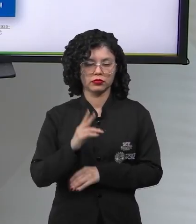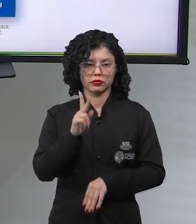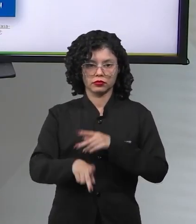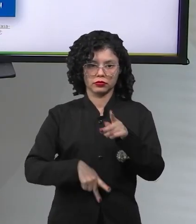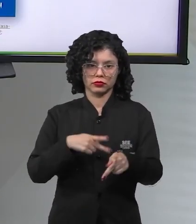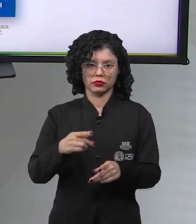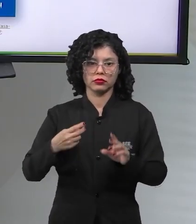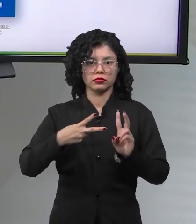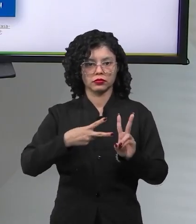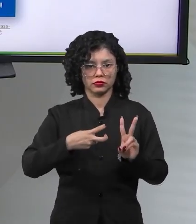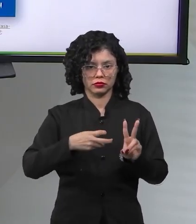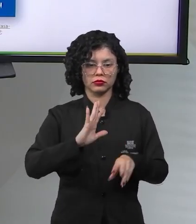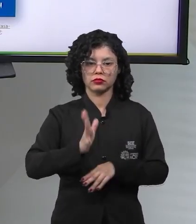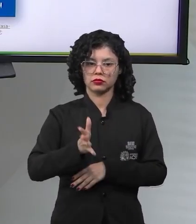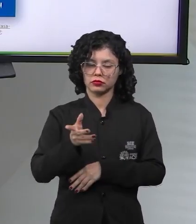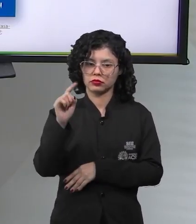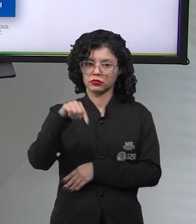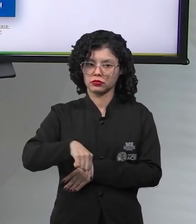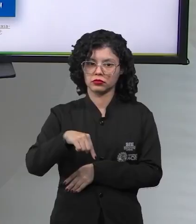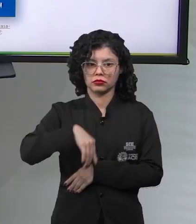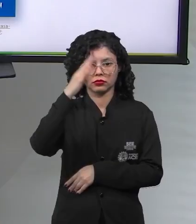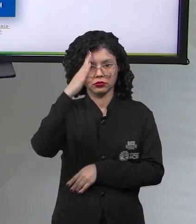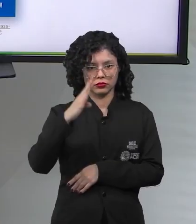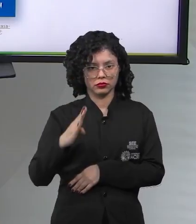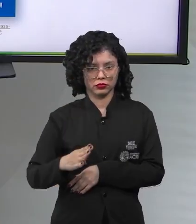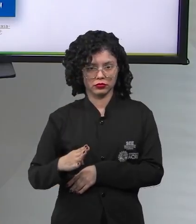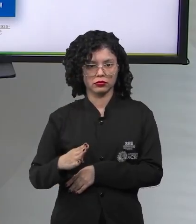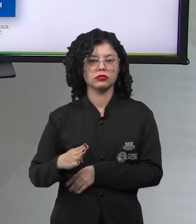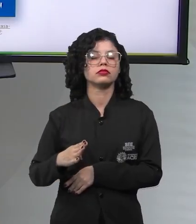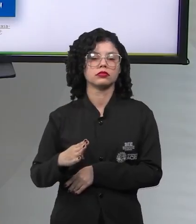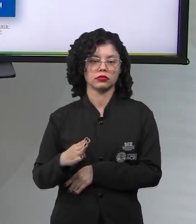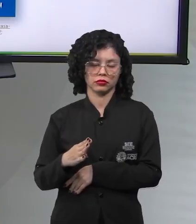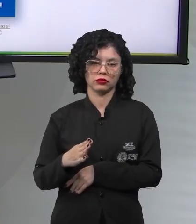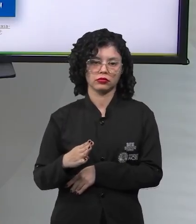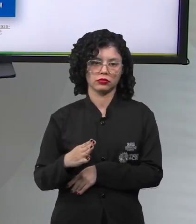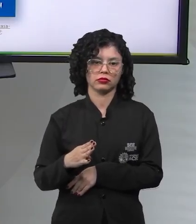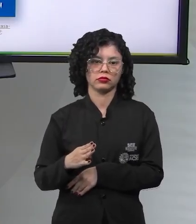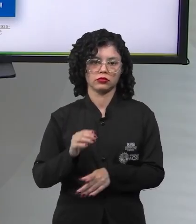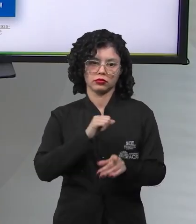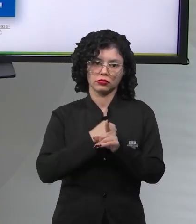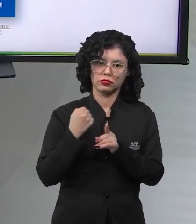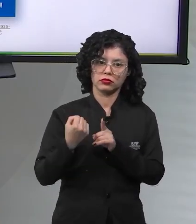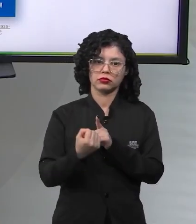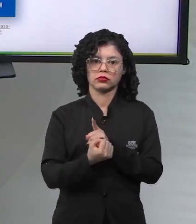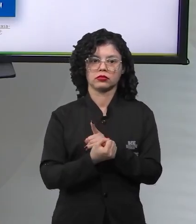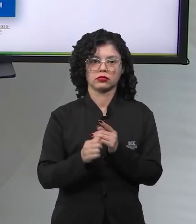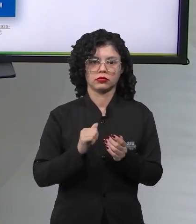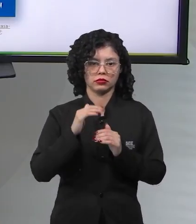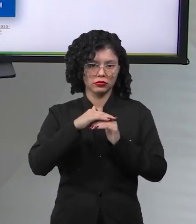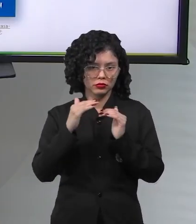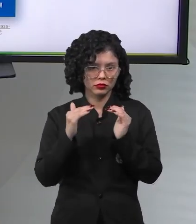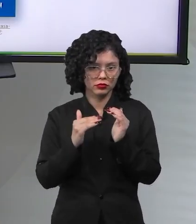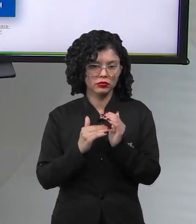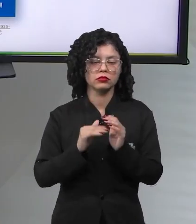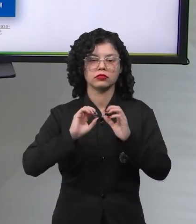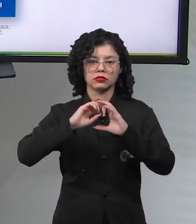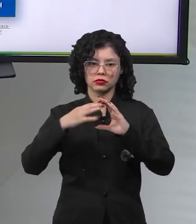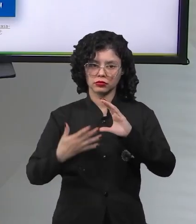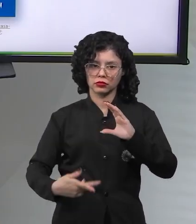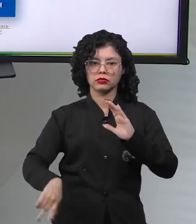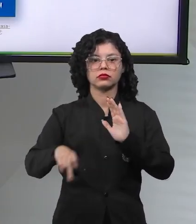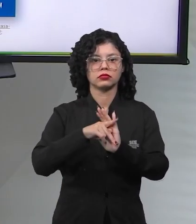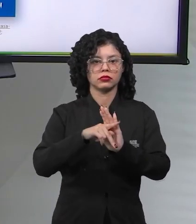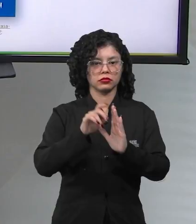de indígenas já existia aqui, enquanto sociedade, com todas as suas